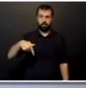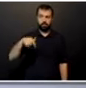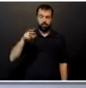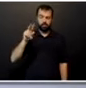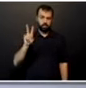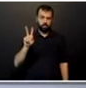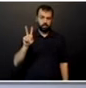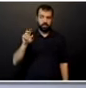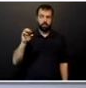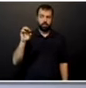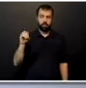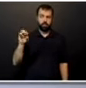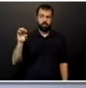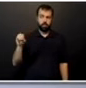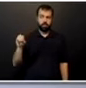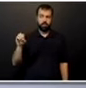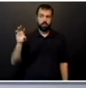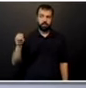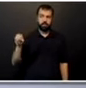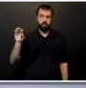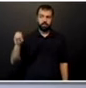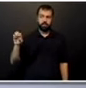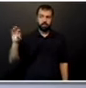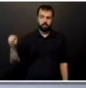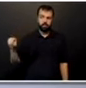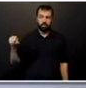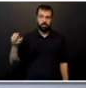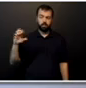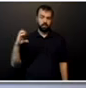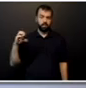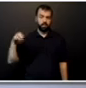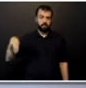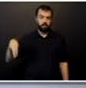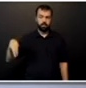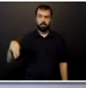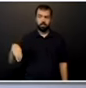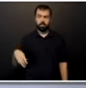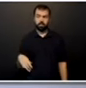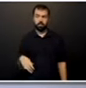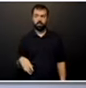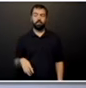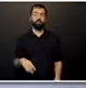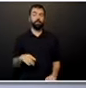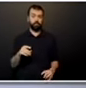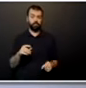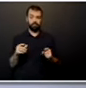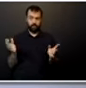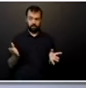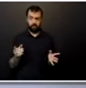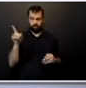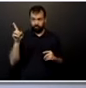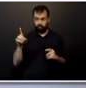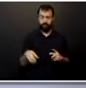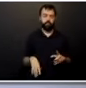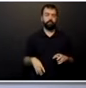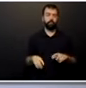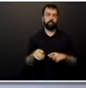eu vou ter é o valor do mapa e na parte de baixo o valor real